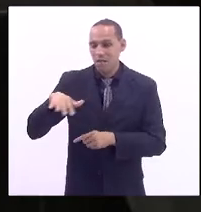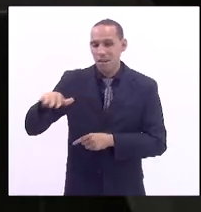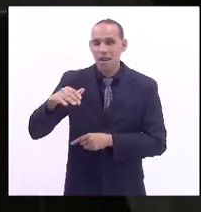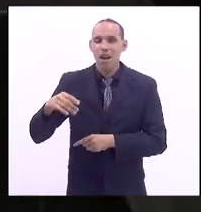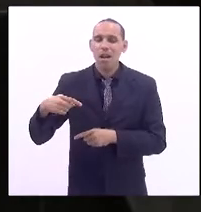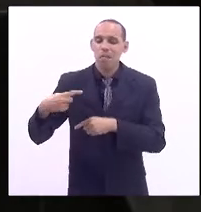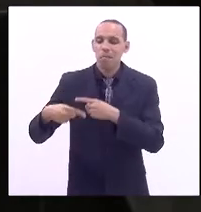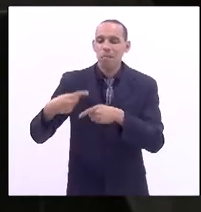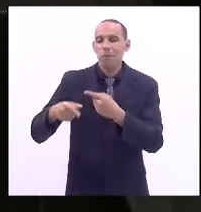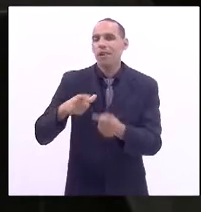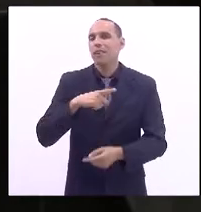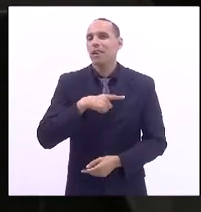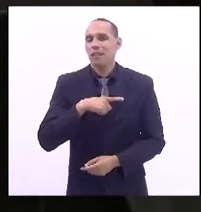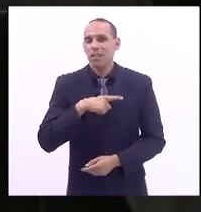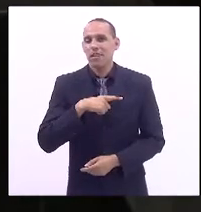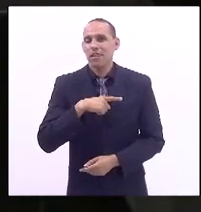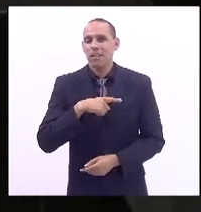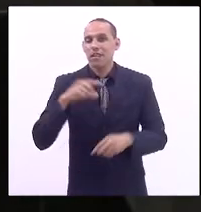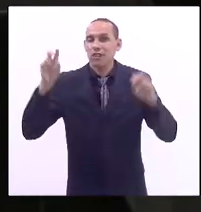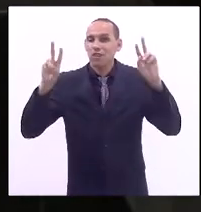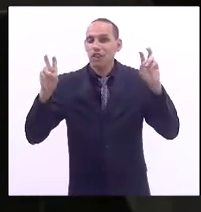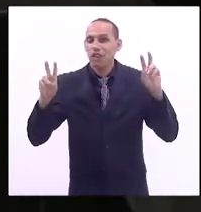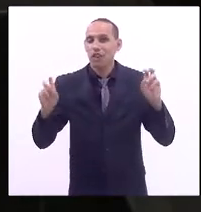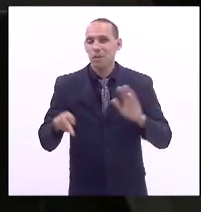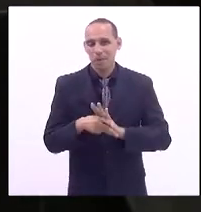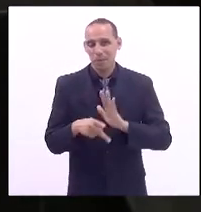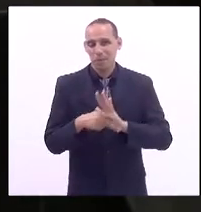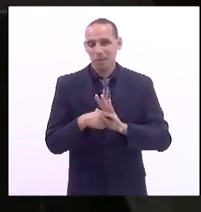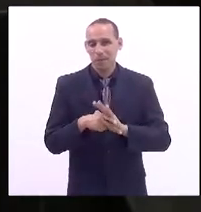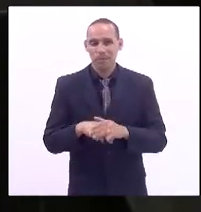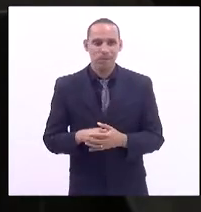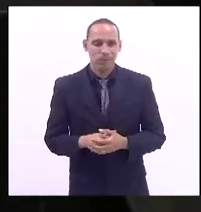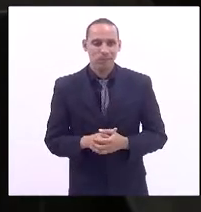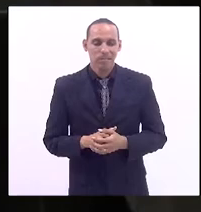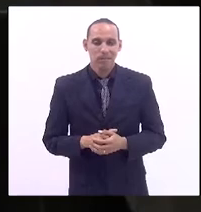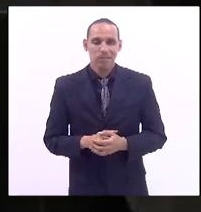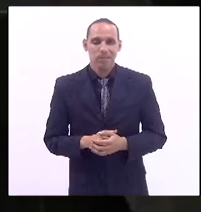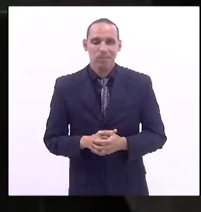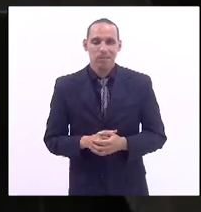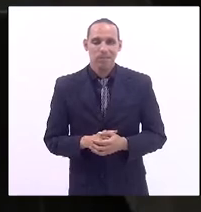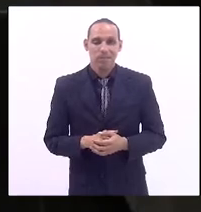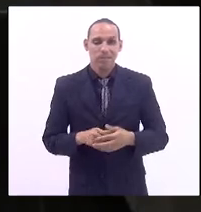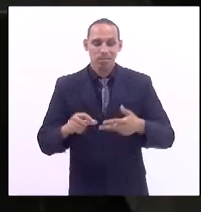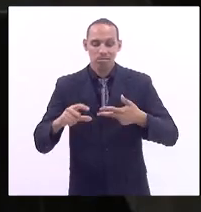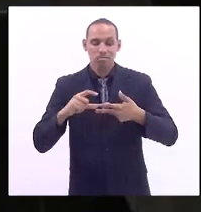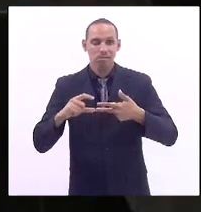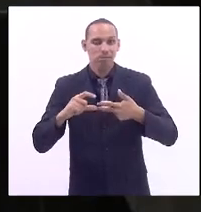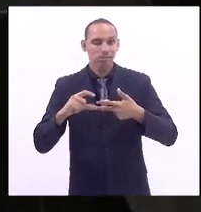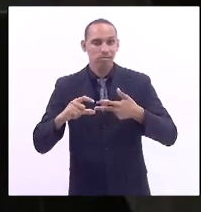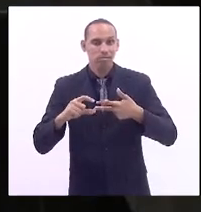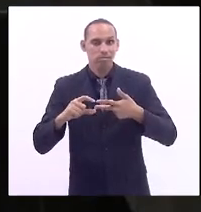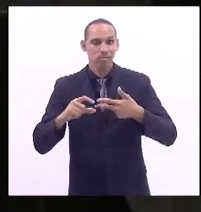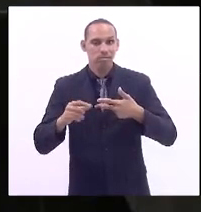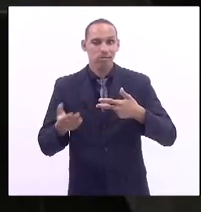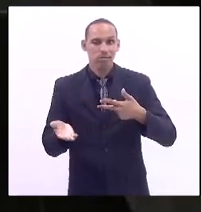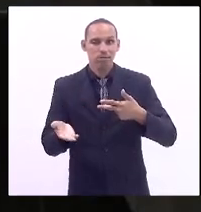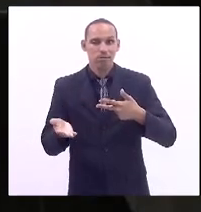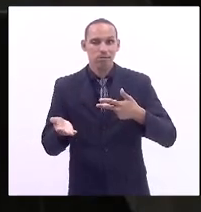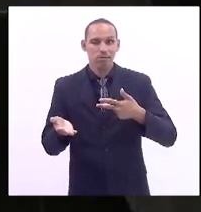sucessão é de título de propriedade Oi e o Poder Executivo